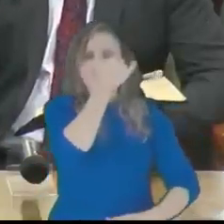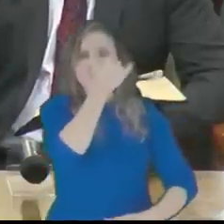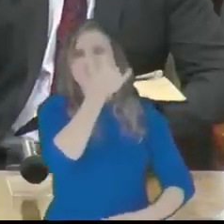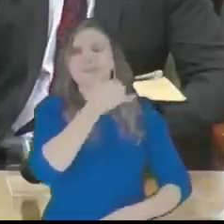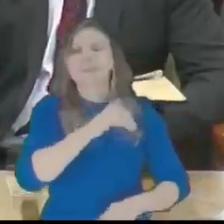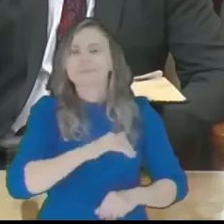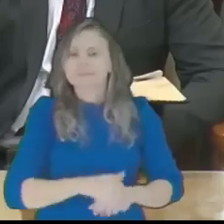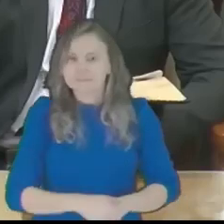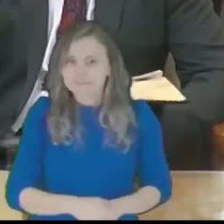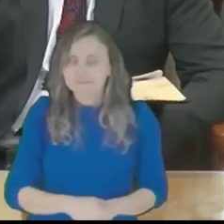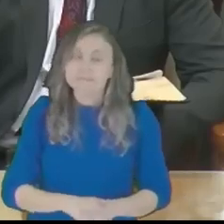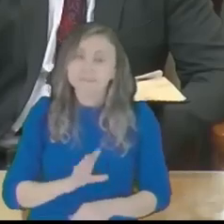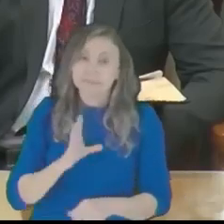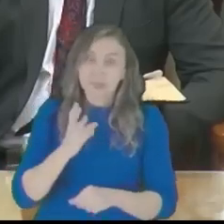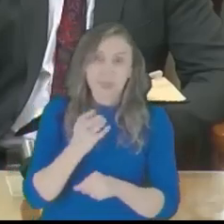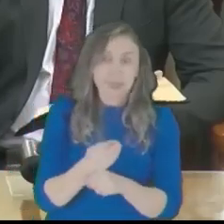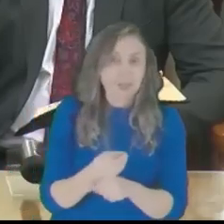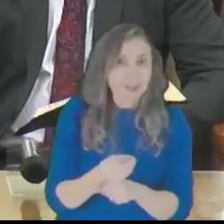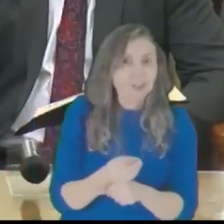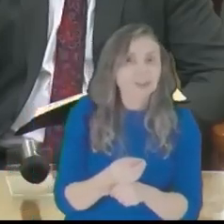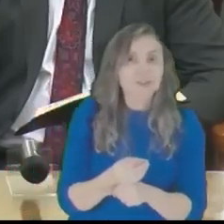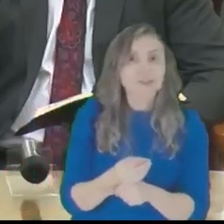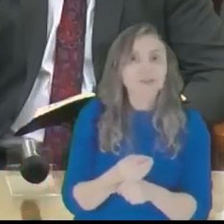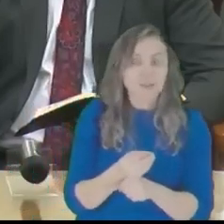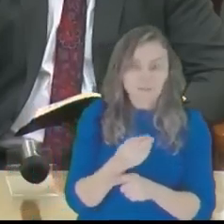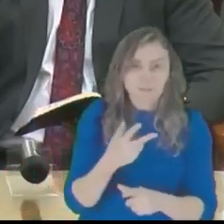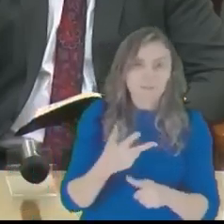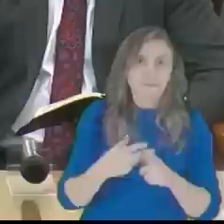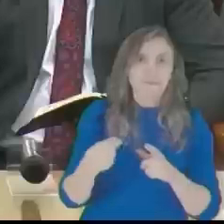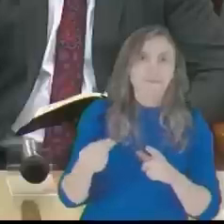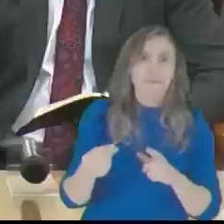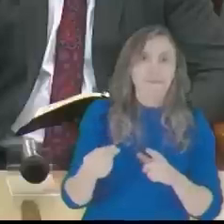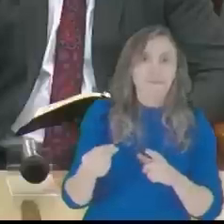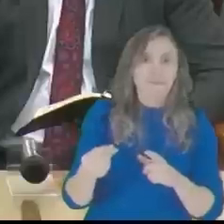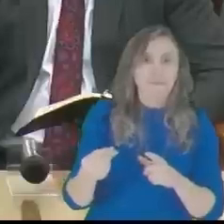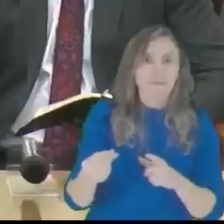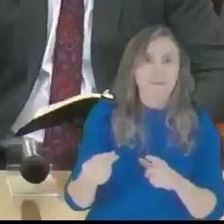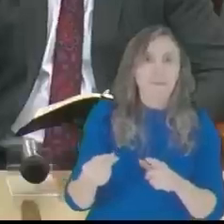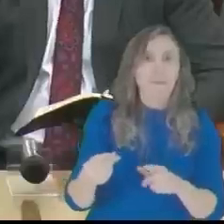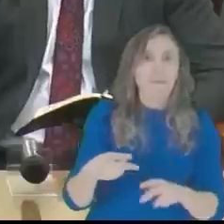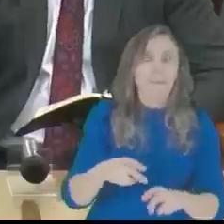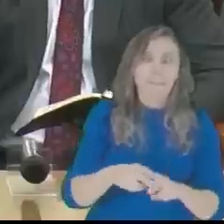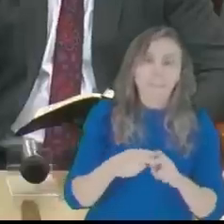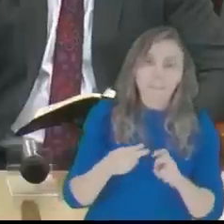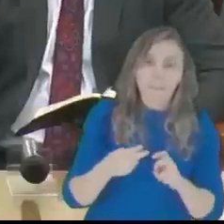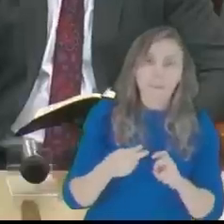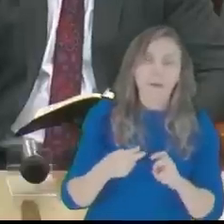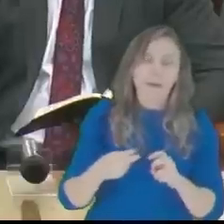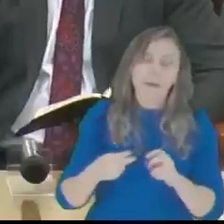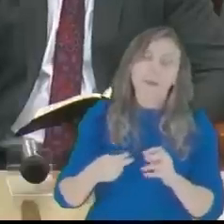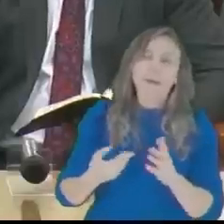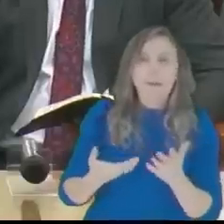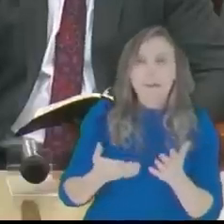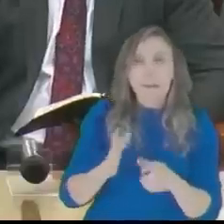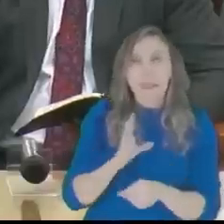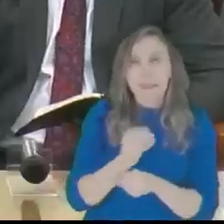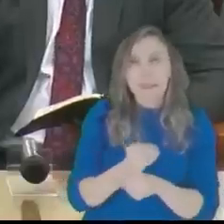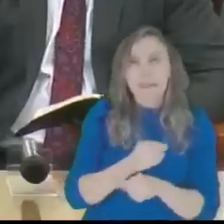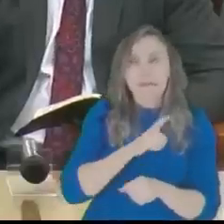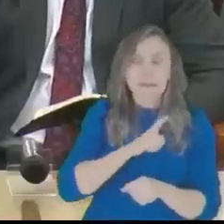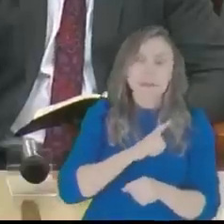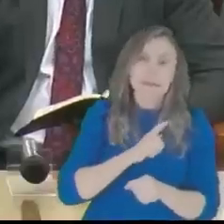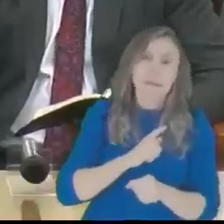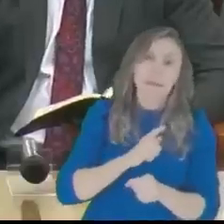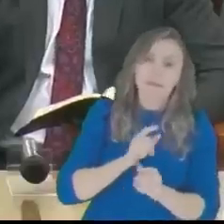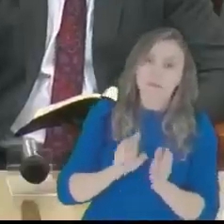A igreja não falhou, apesar dos altos e baixos da igreja. Por que é que a igreja